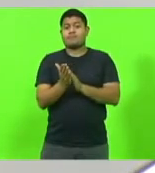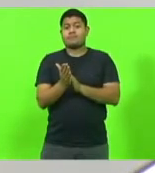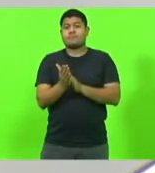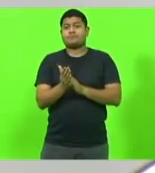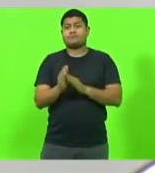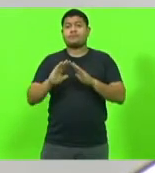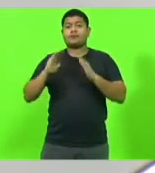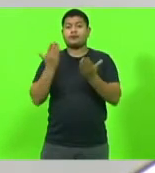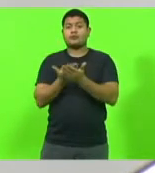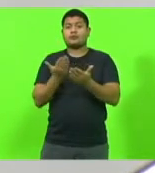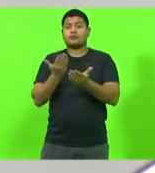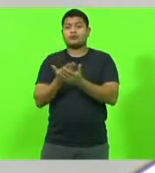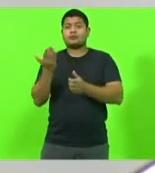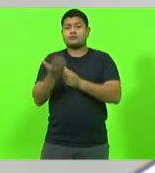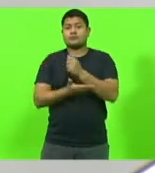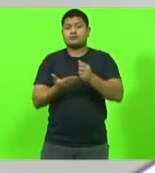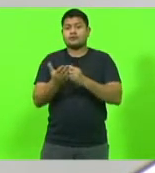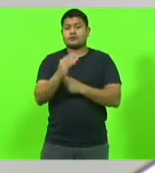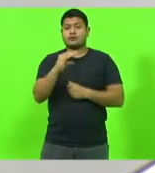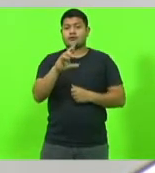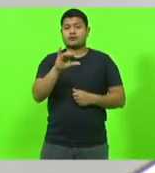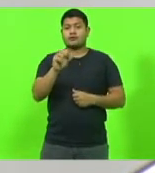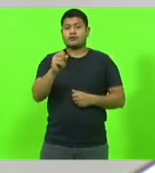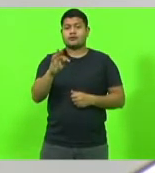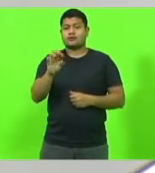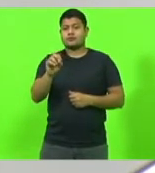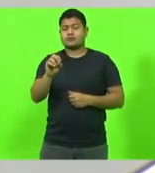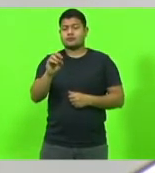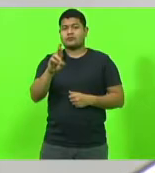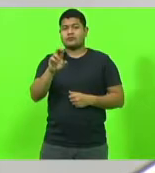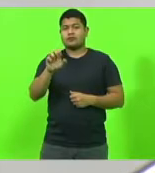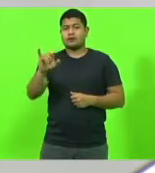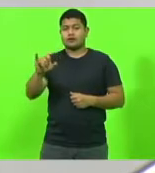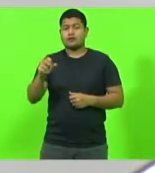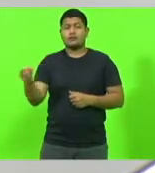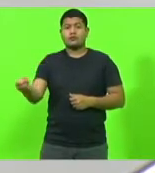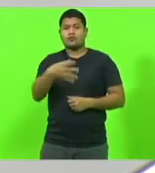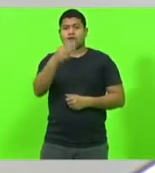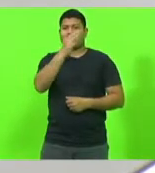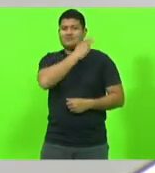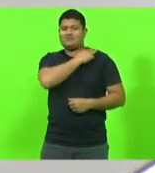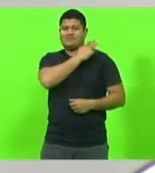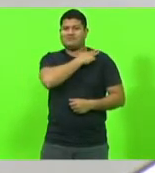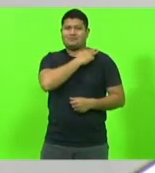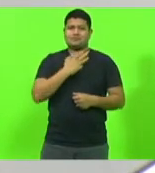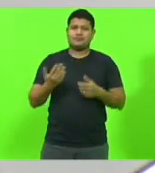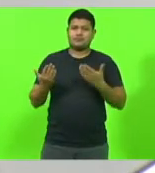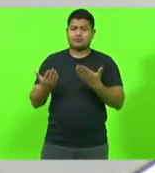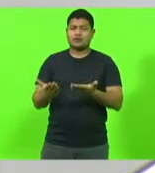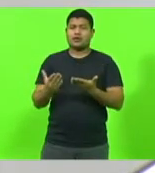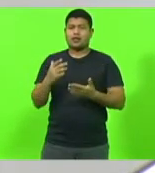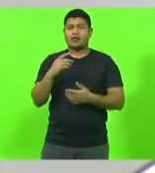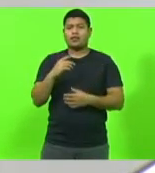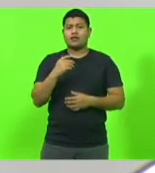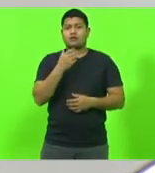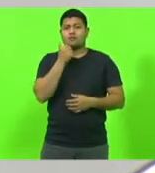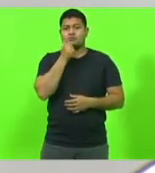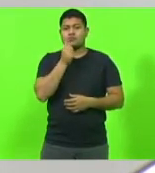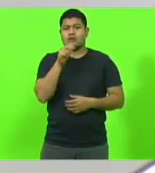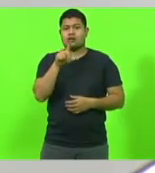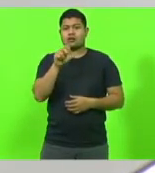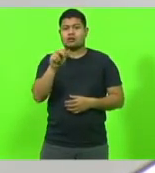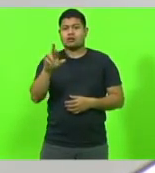Escola de Educação Básica Cristo Rei, do Novo Ensino Médio, com Laura, Nicole e Thaís, as